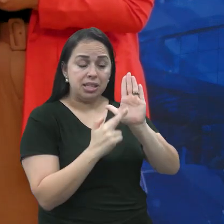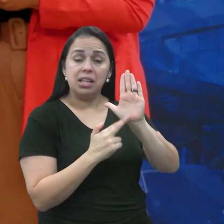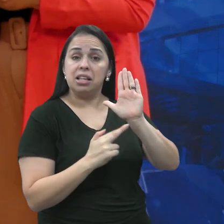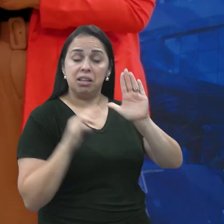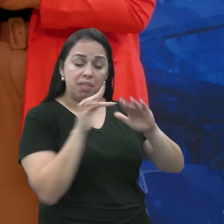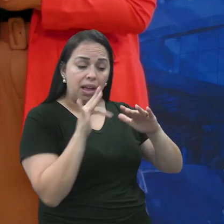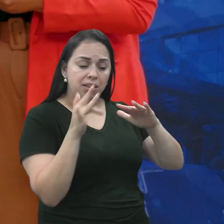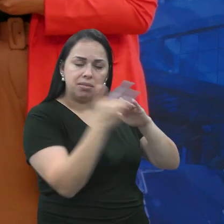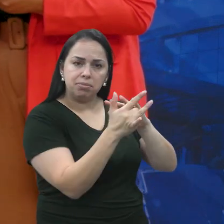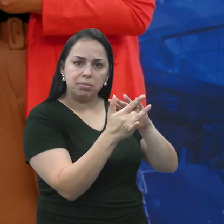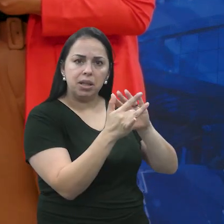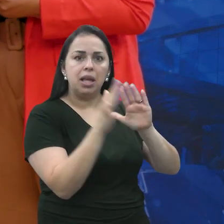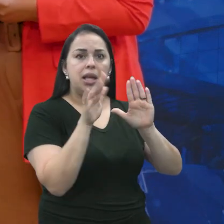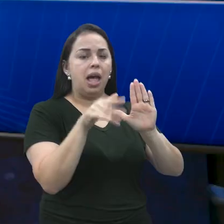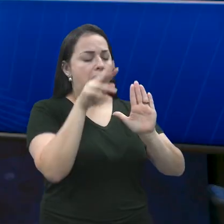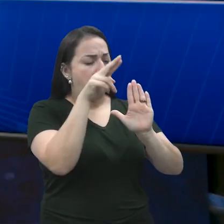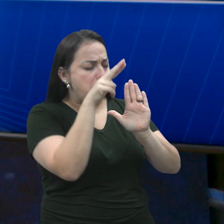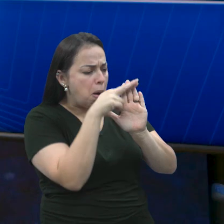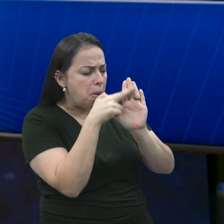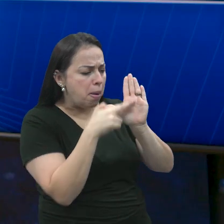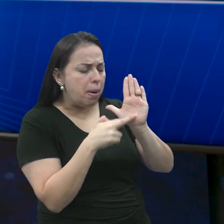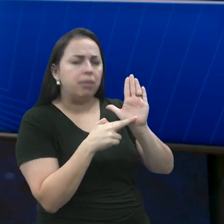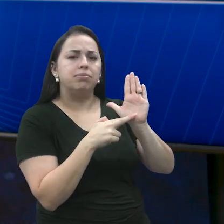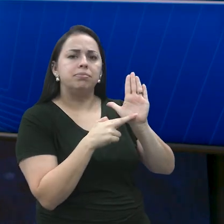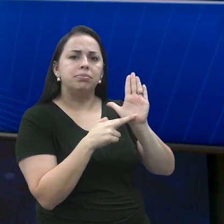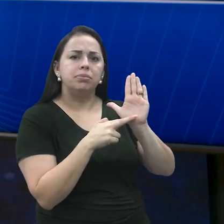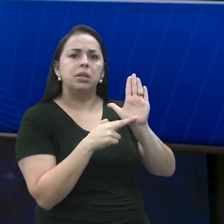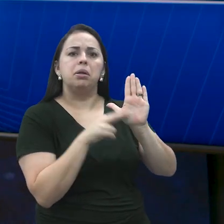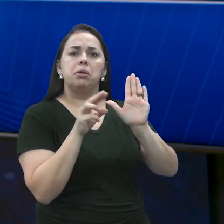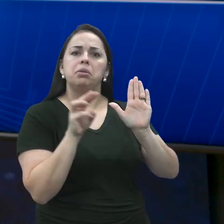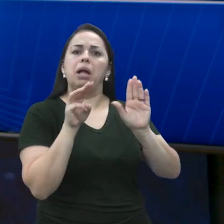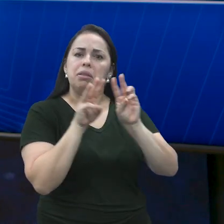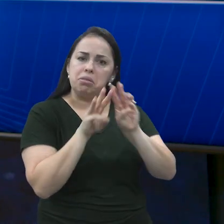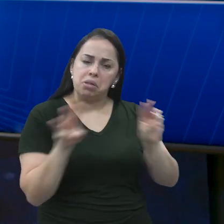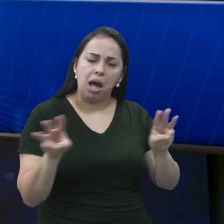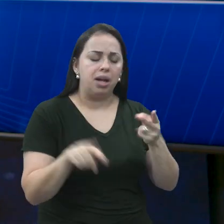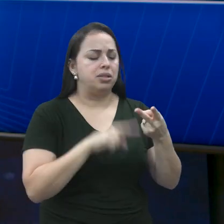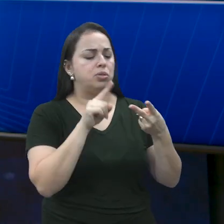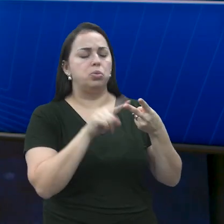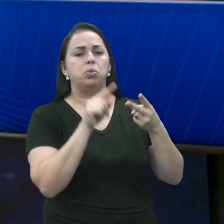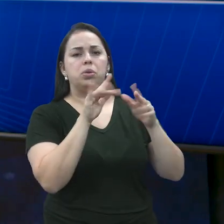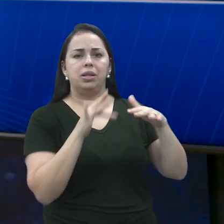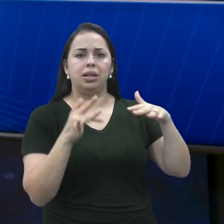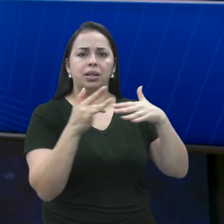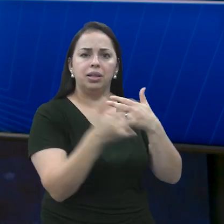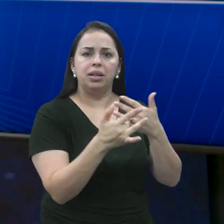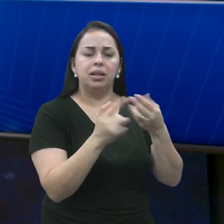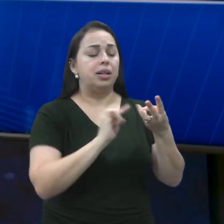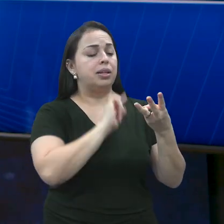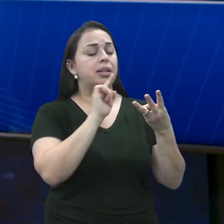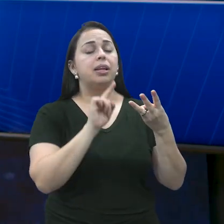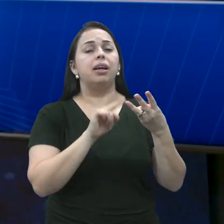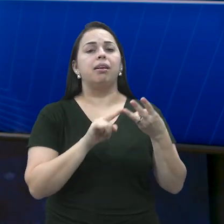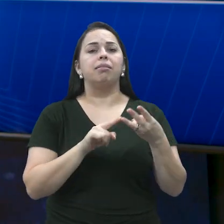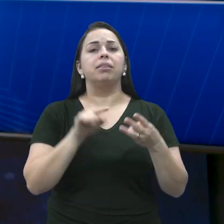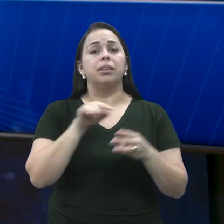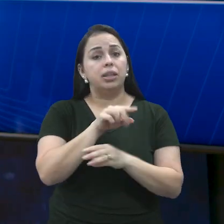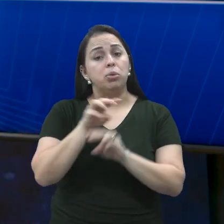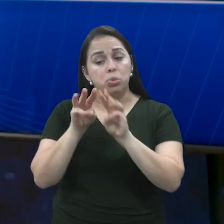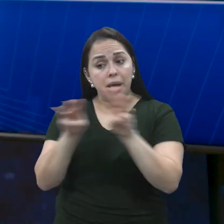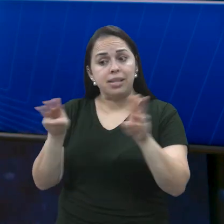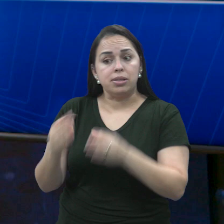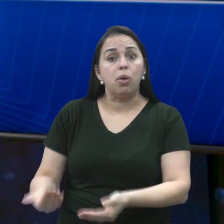redes sociais é um conjunto de normas e regras que se aplicam às plataformas, às redes sociais e que traz a responsabilidade